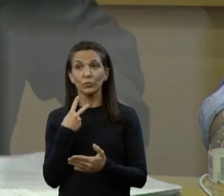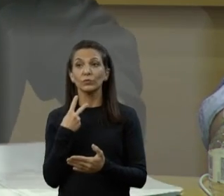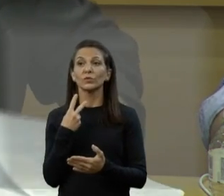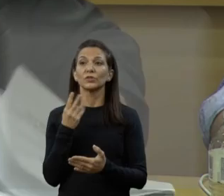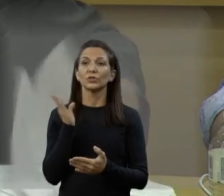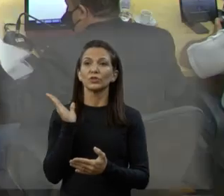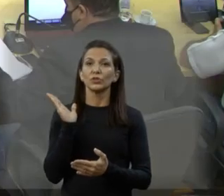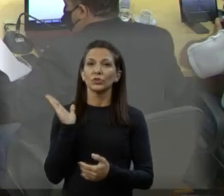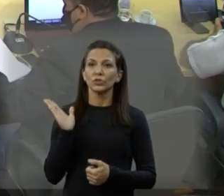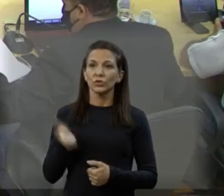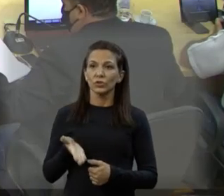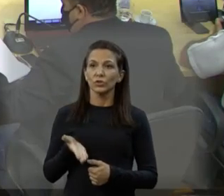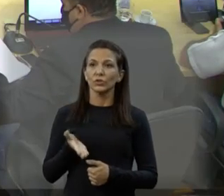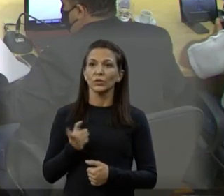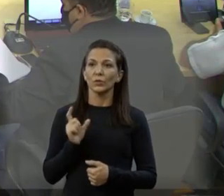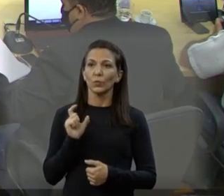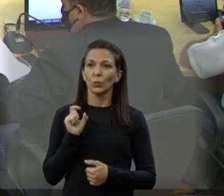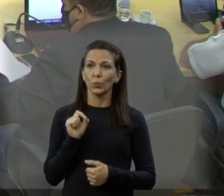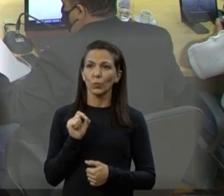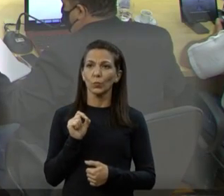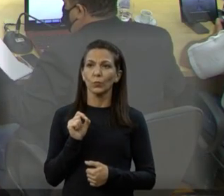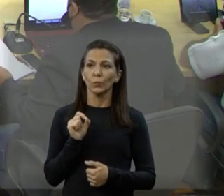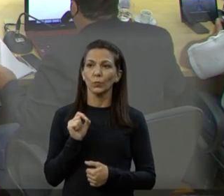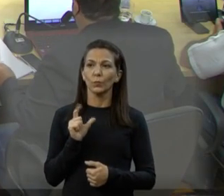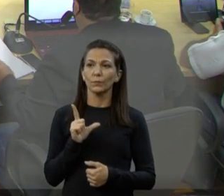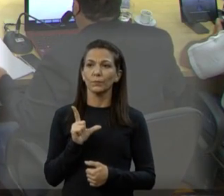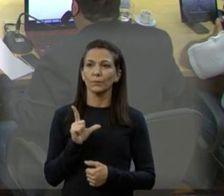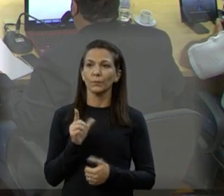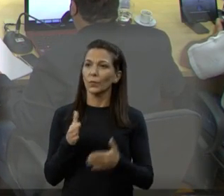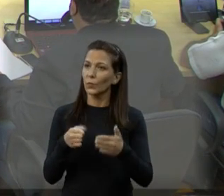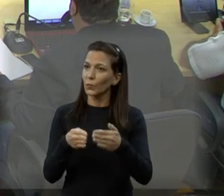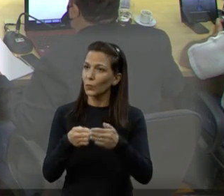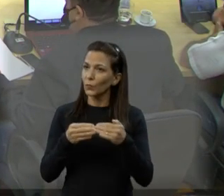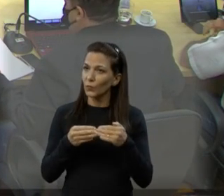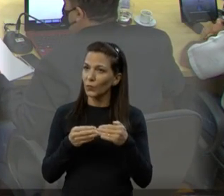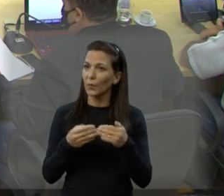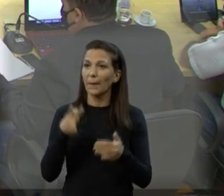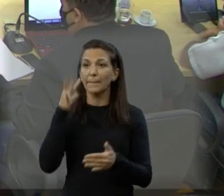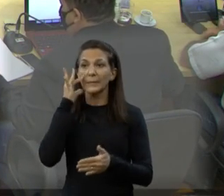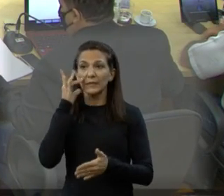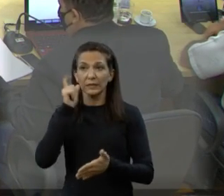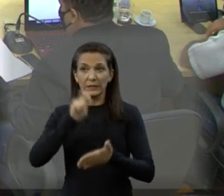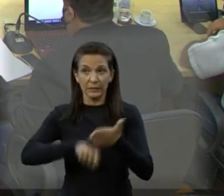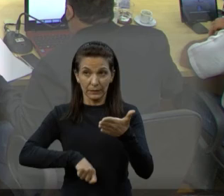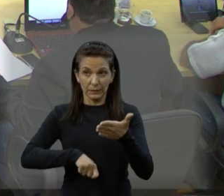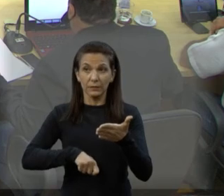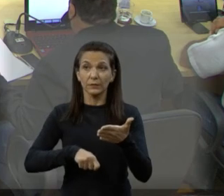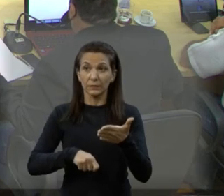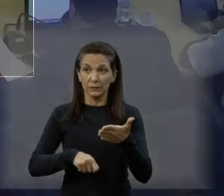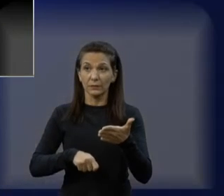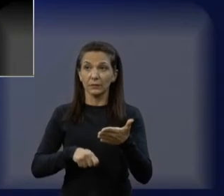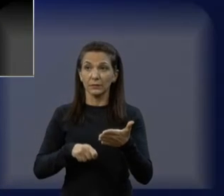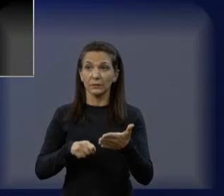estão e é por favor registrar a presença